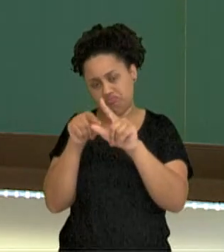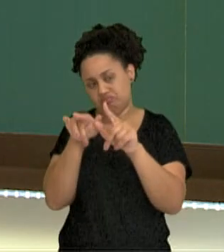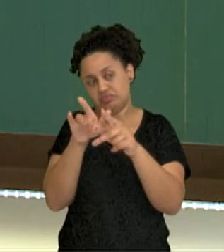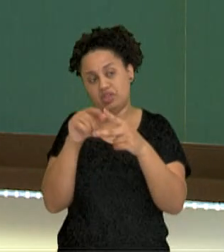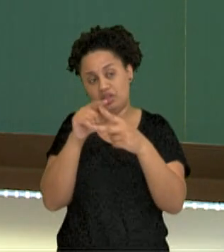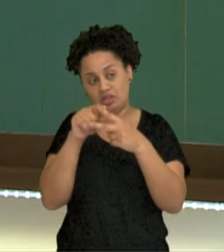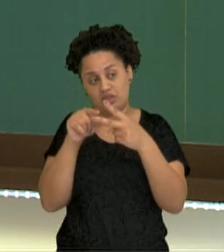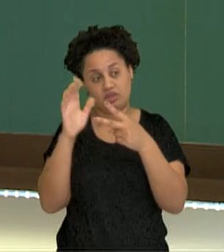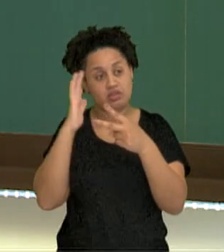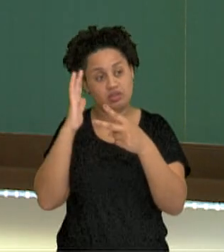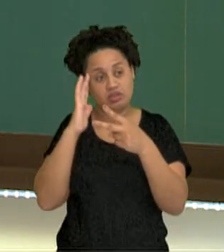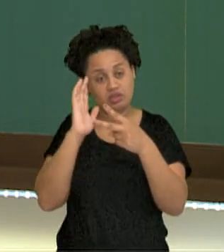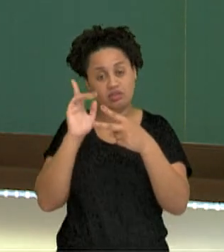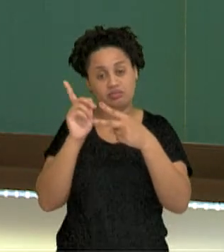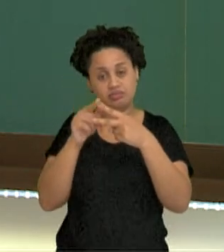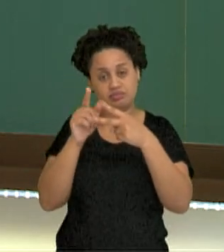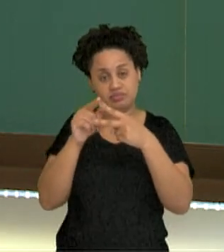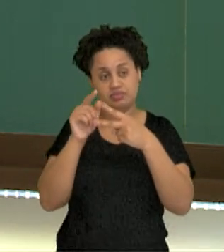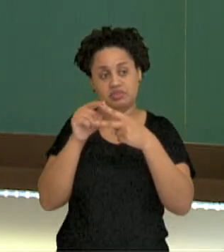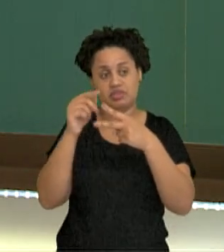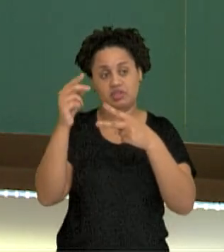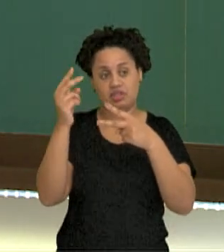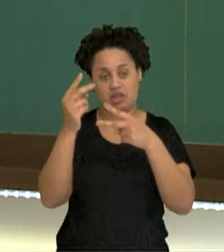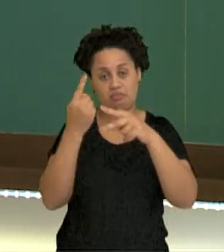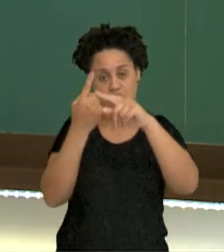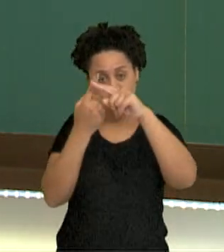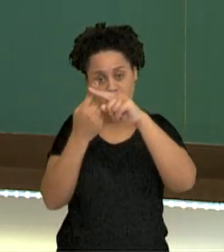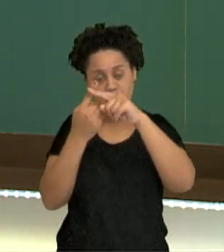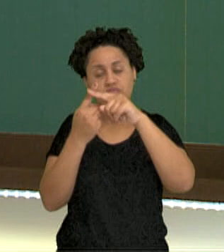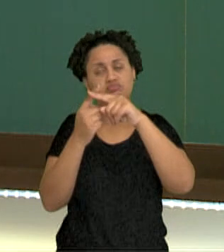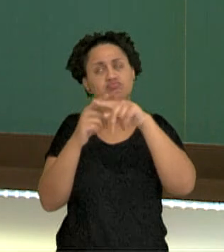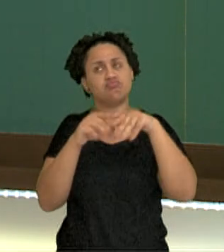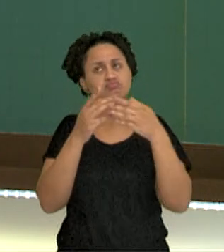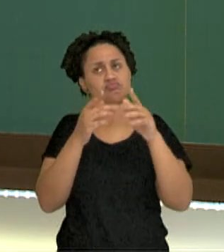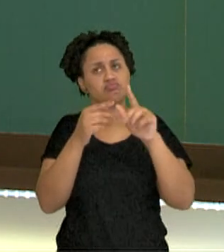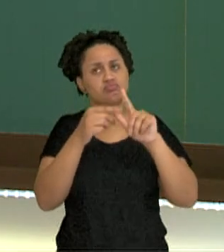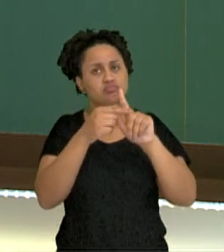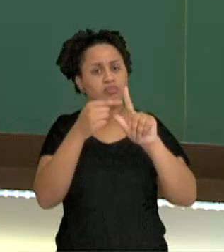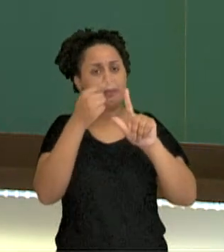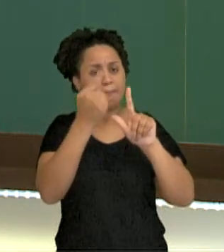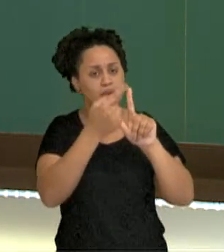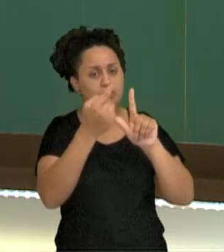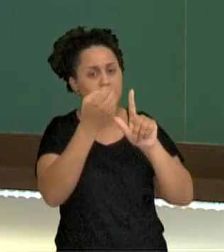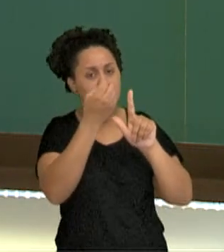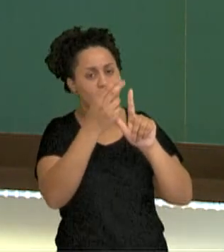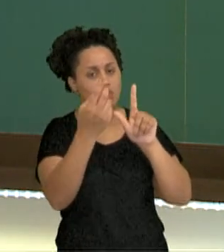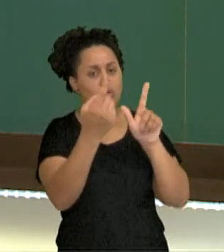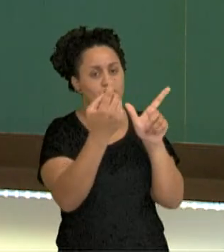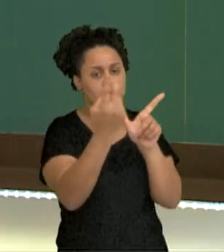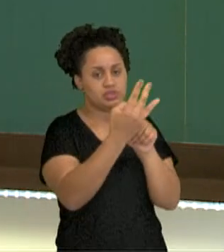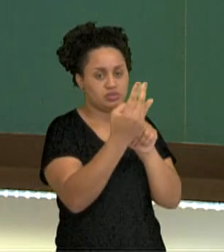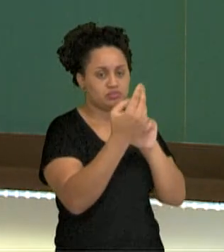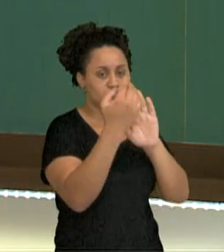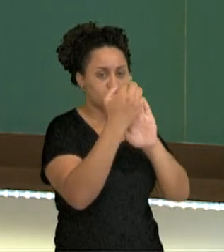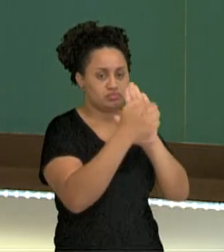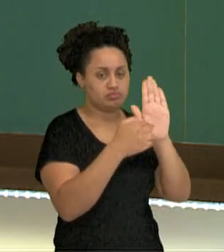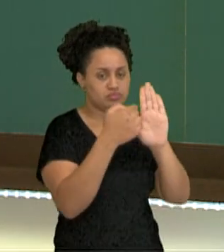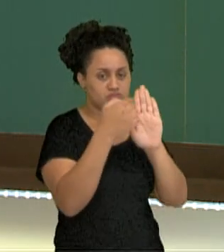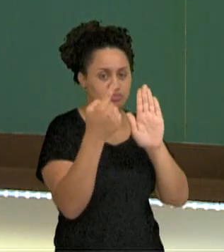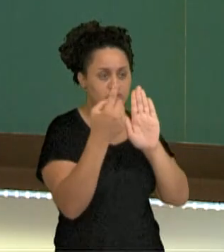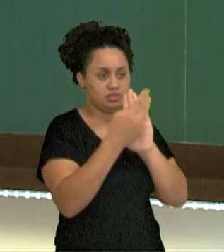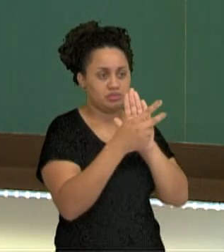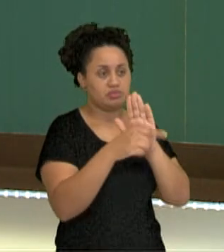só sei que se seno de alfa é positivo, então esse ângulo está ou no primeiro ou no segundo quadrante. E como o